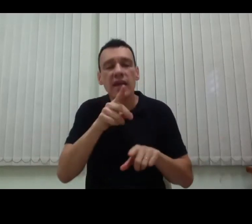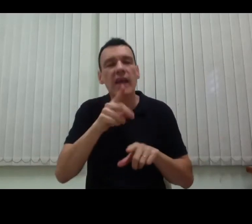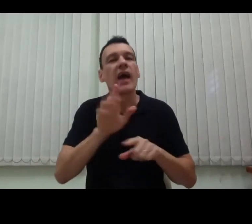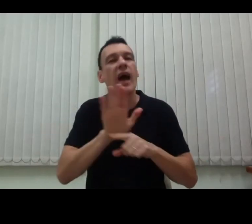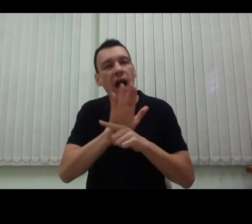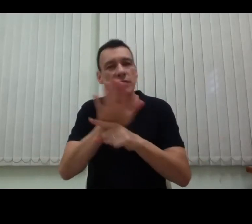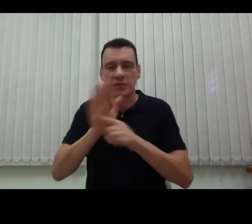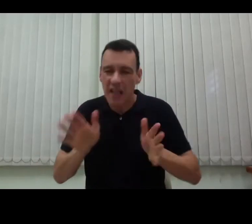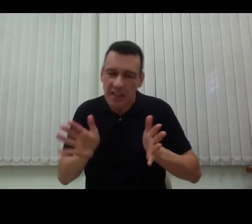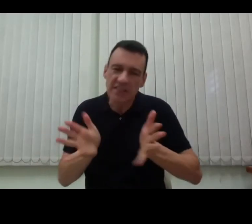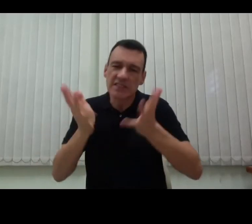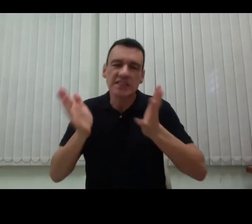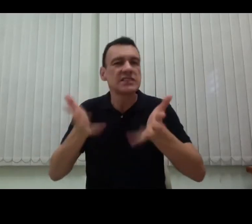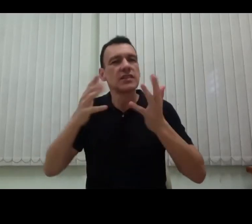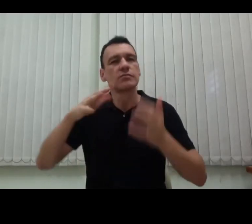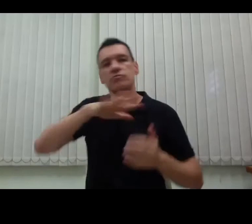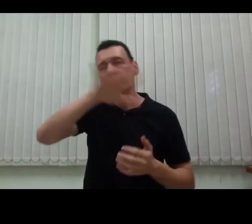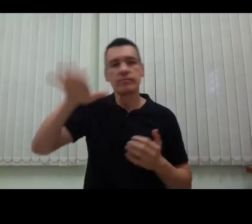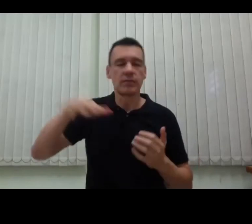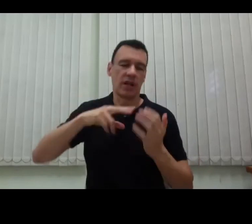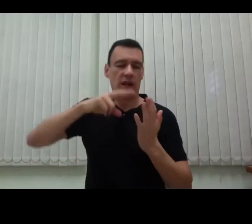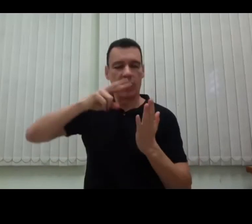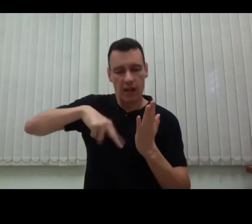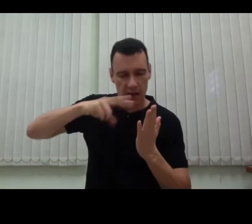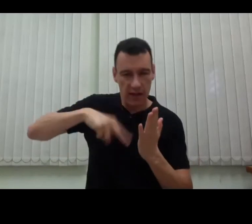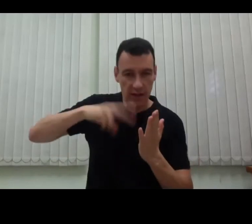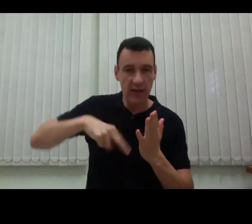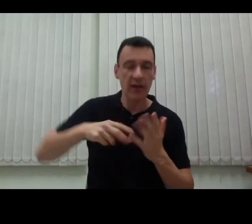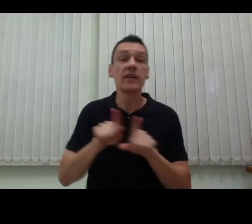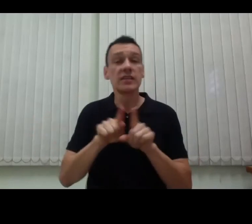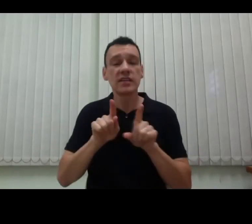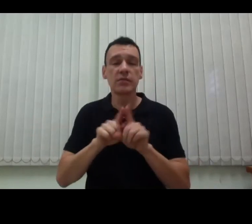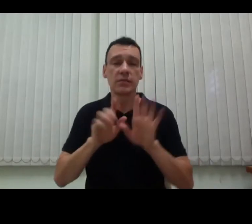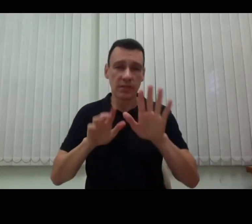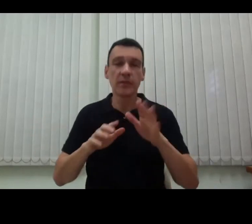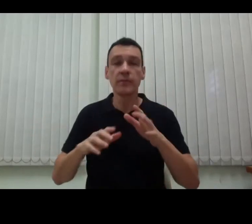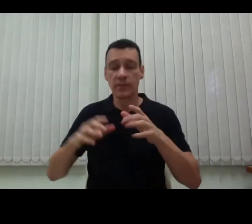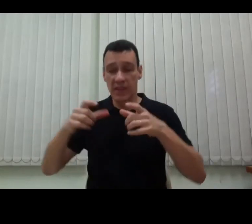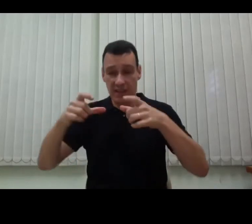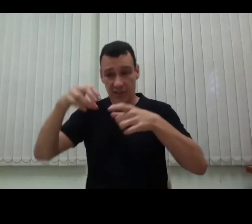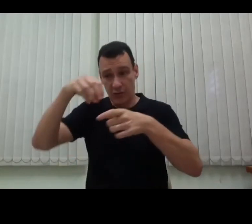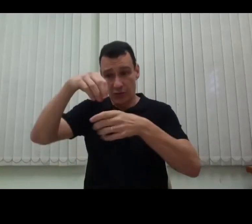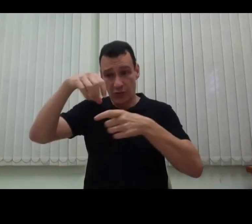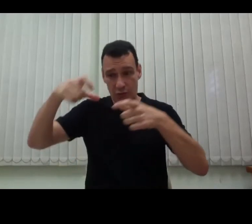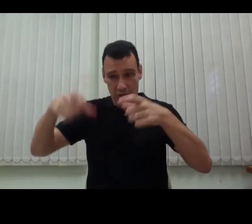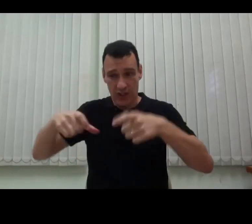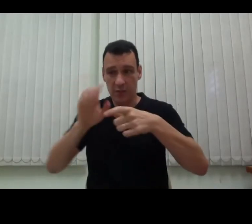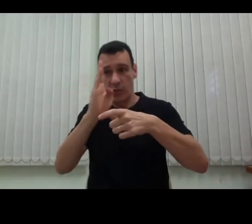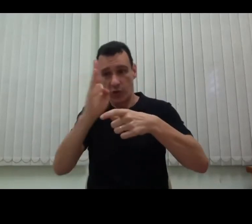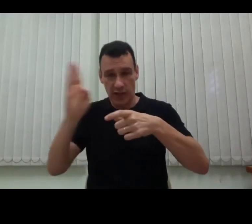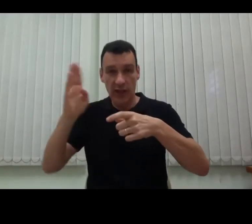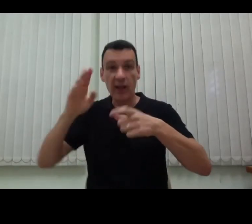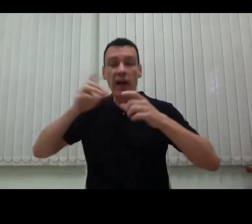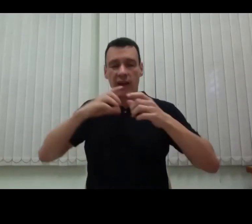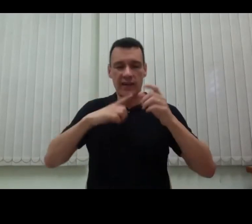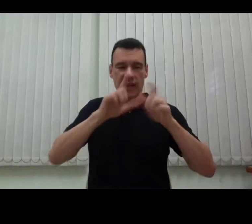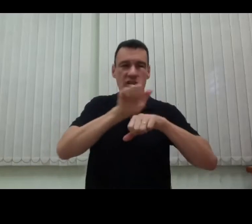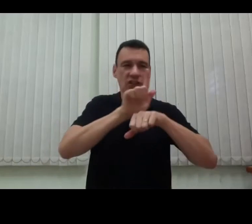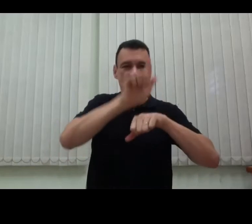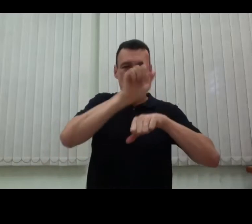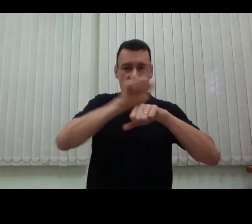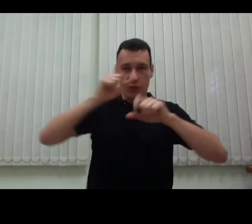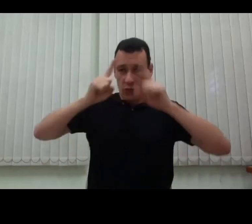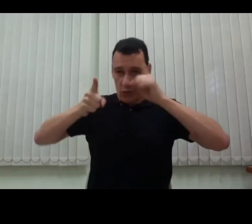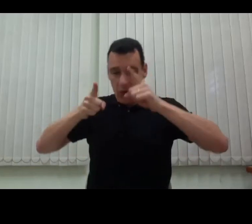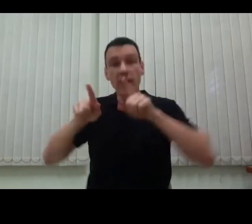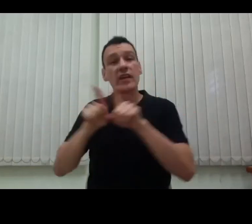formação de mediadores e gestores de espaços de leitura, e uma experiência que eu tive ao longo de 7